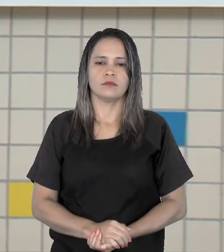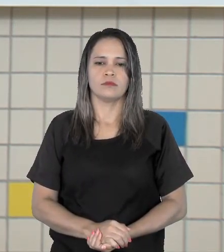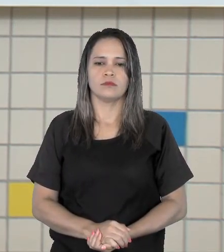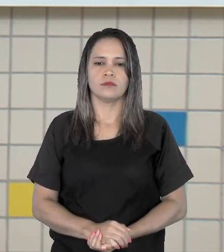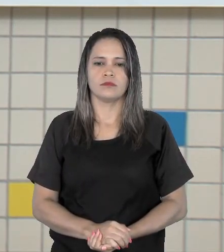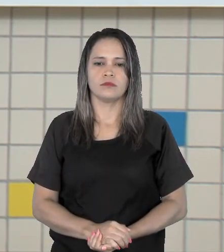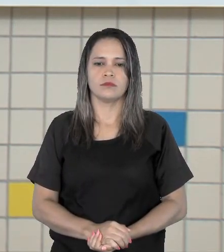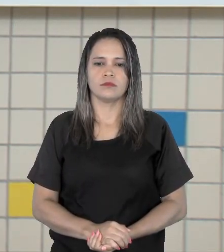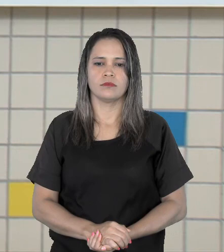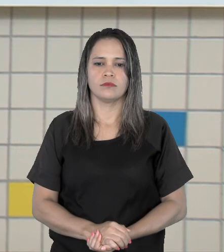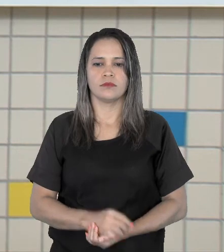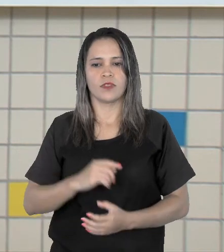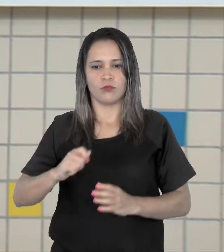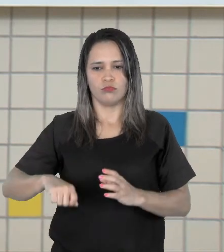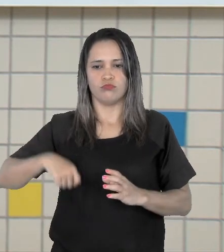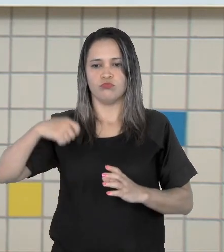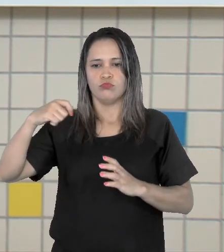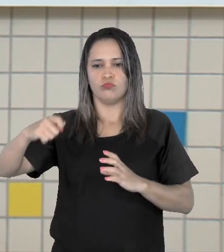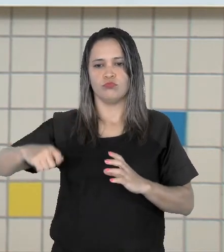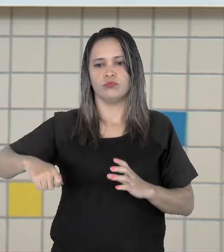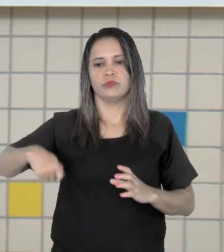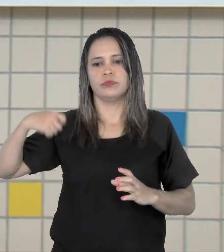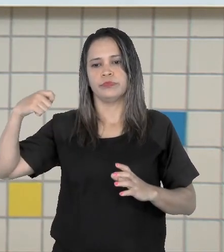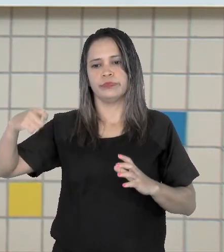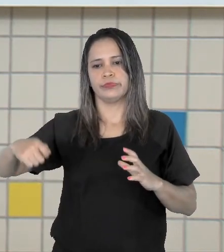Vamos rodar a roleta.